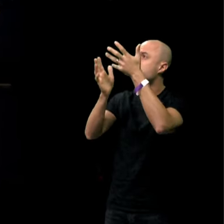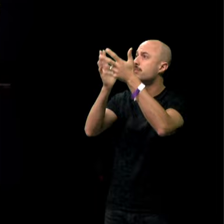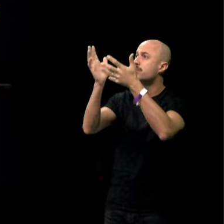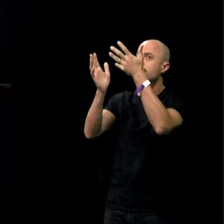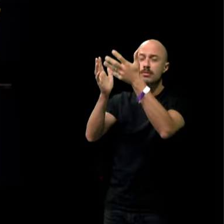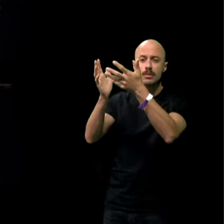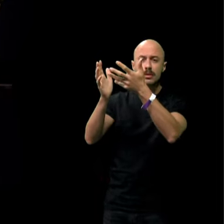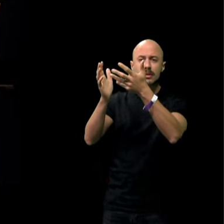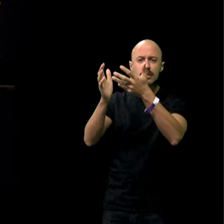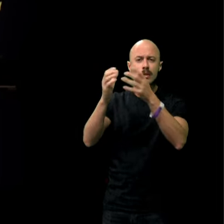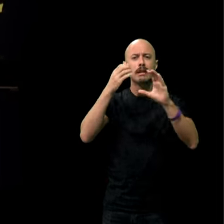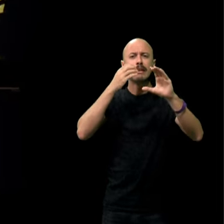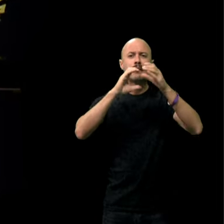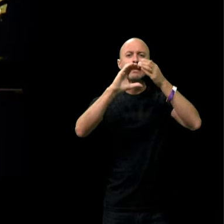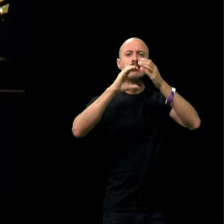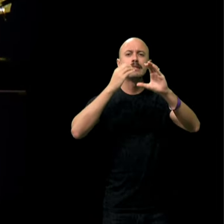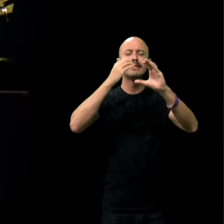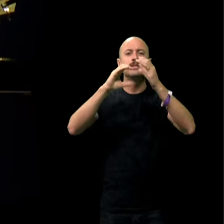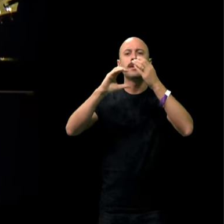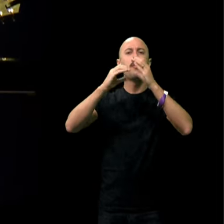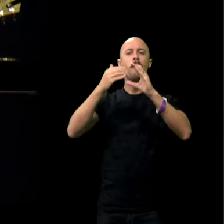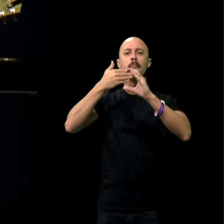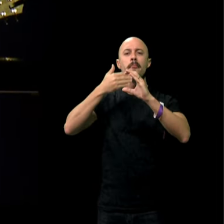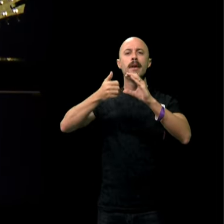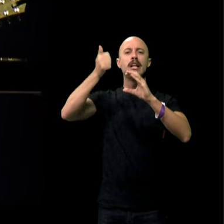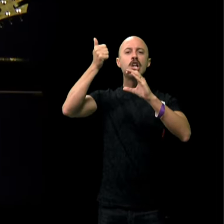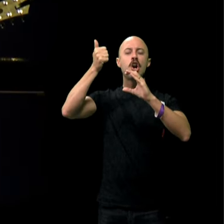Outra canção melhor do que essa,